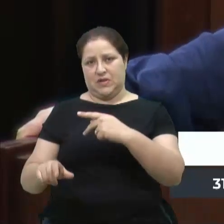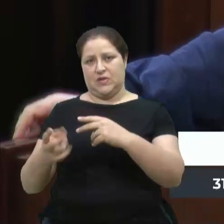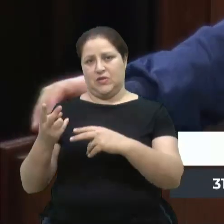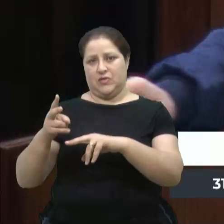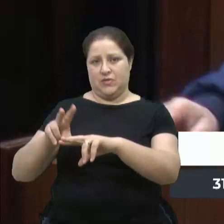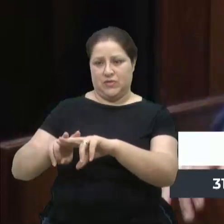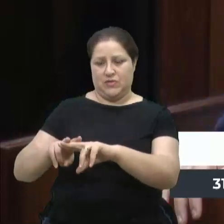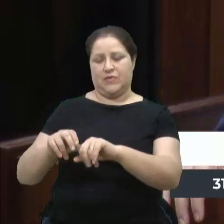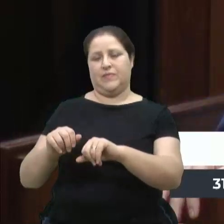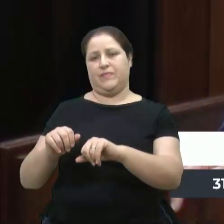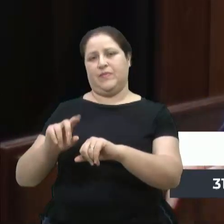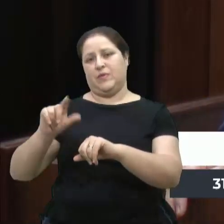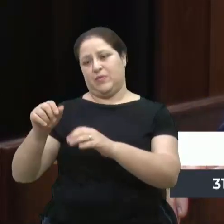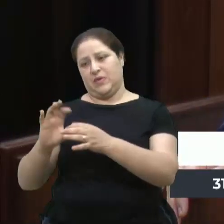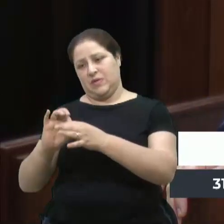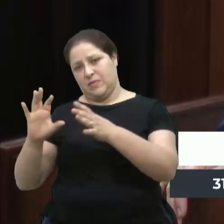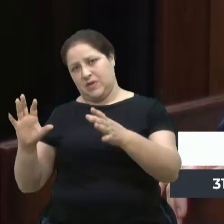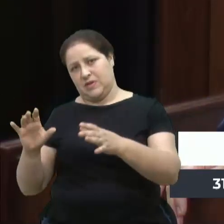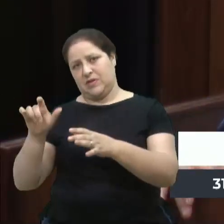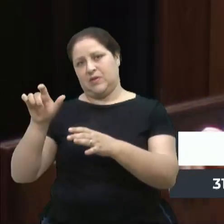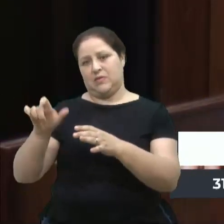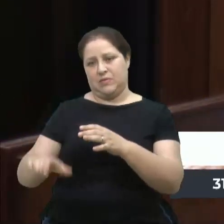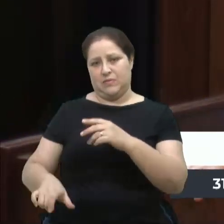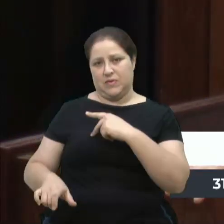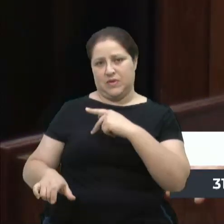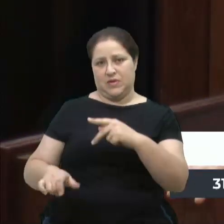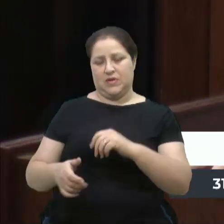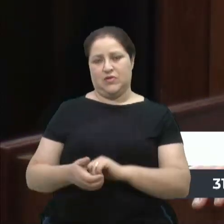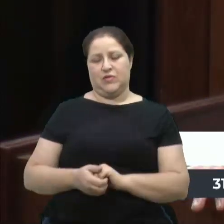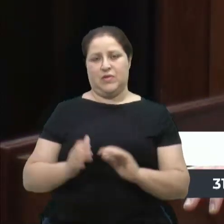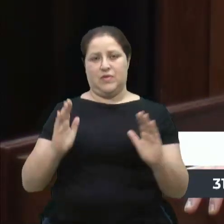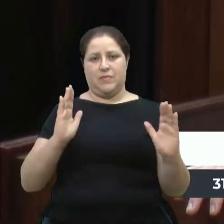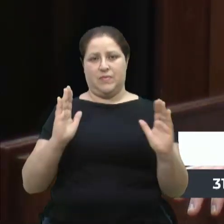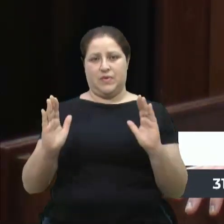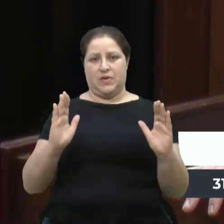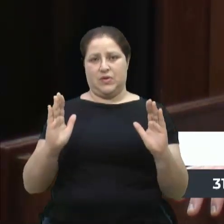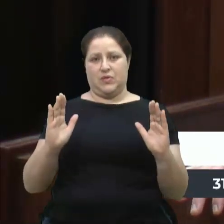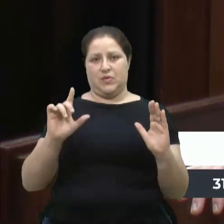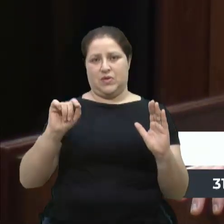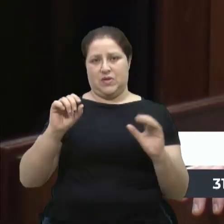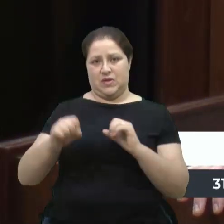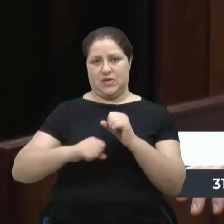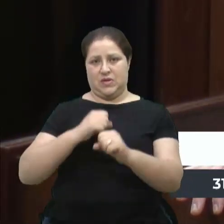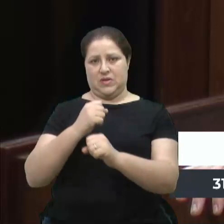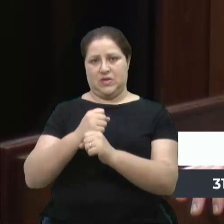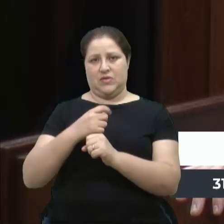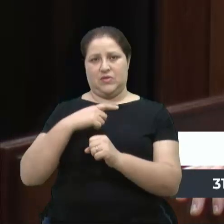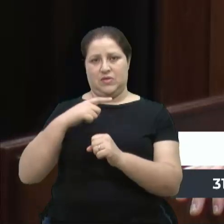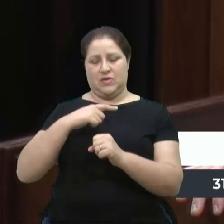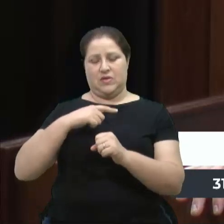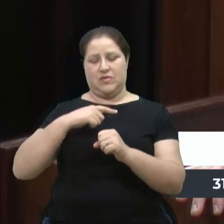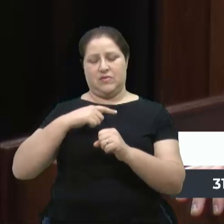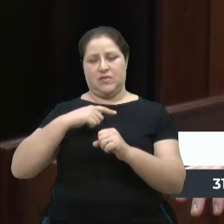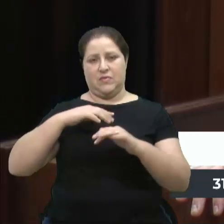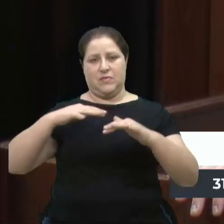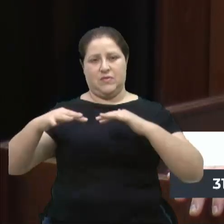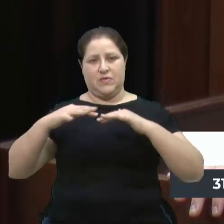10 anos, naquele momento que o Brasil estava vivendo uma ebulição social e